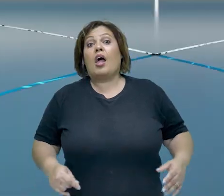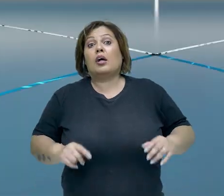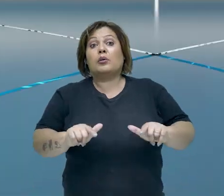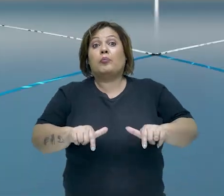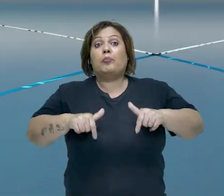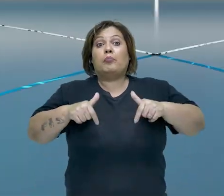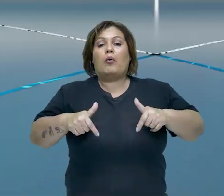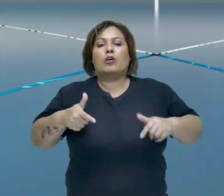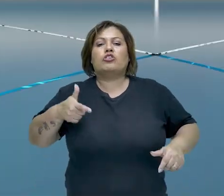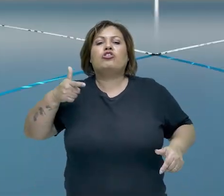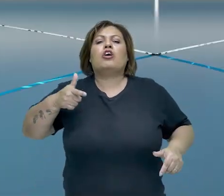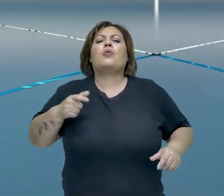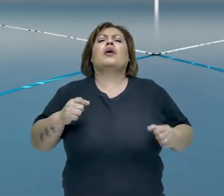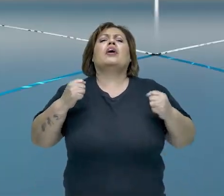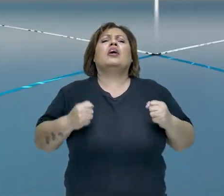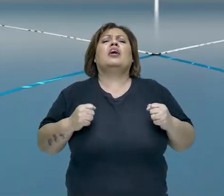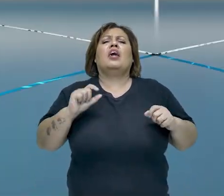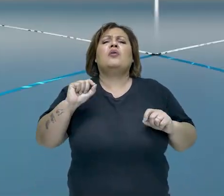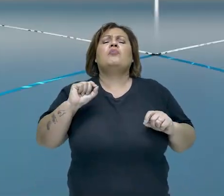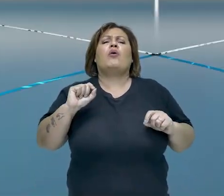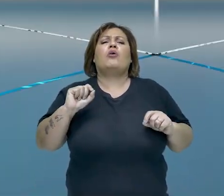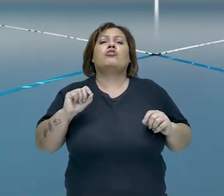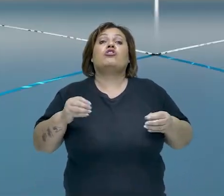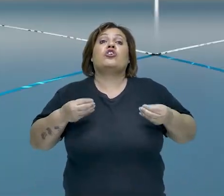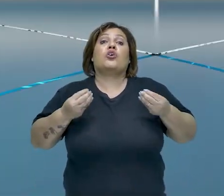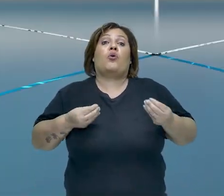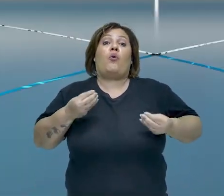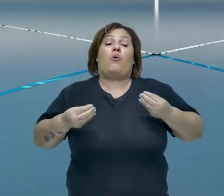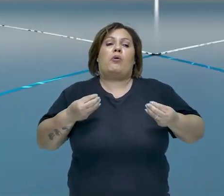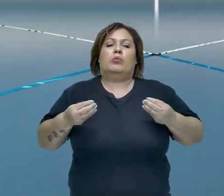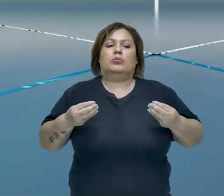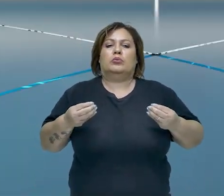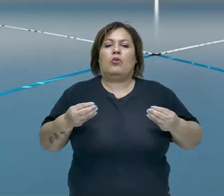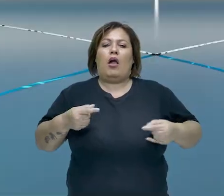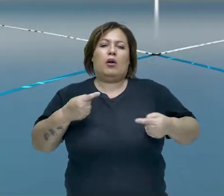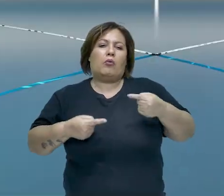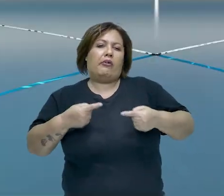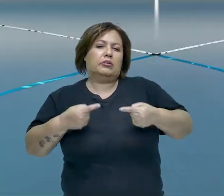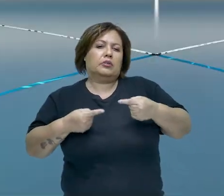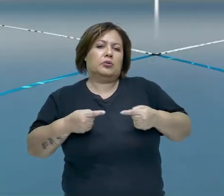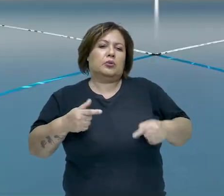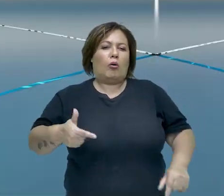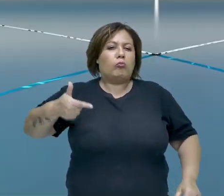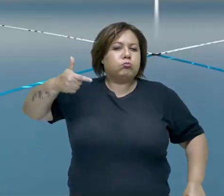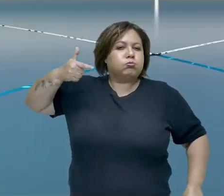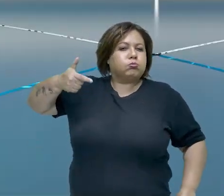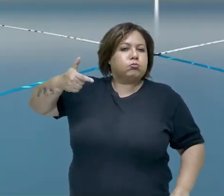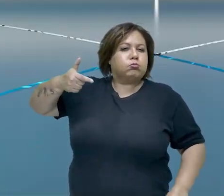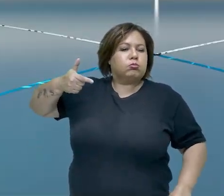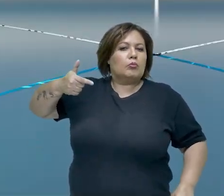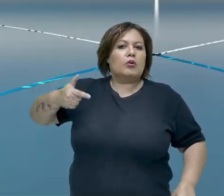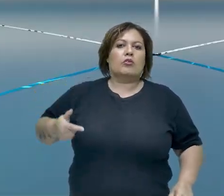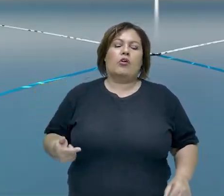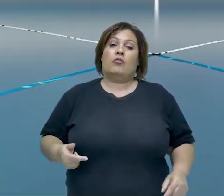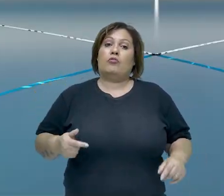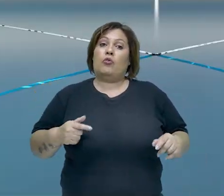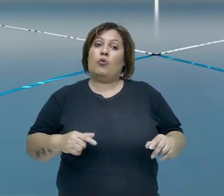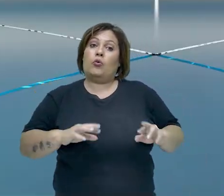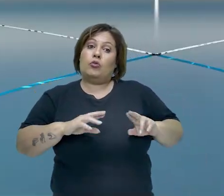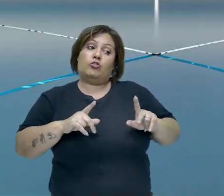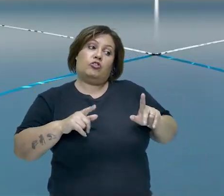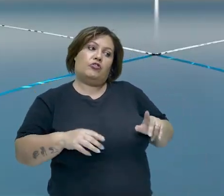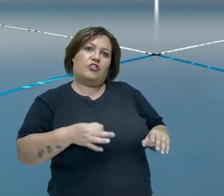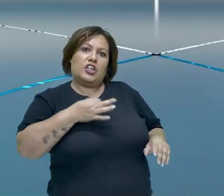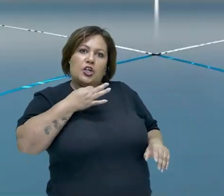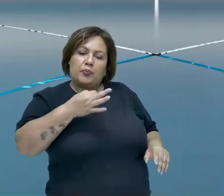Porte de arma. Afinal, quem pode e em que situações? Enquanto o debate sobre armas de fogo divide opiniões,